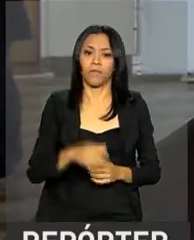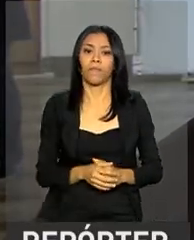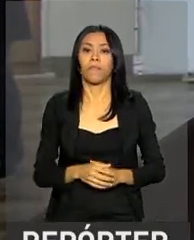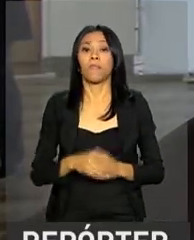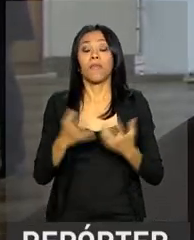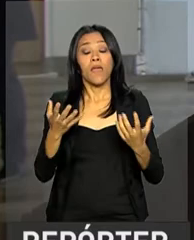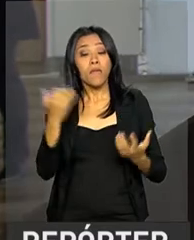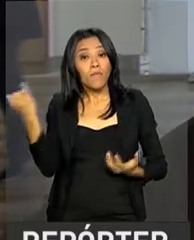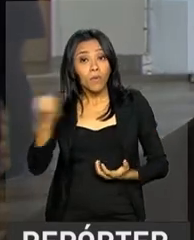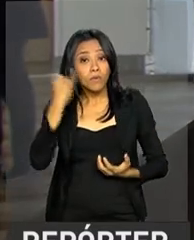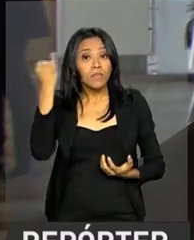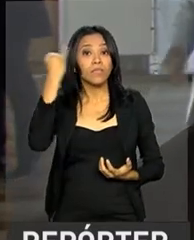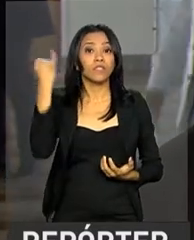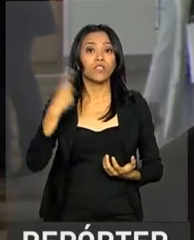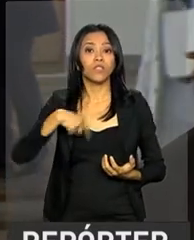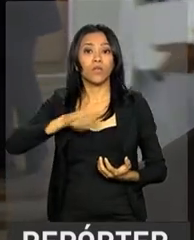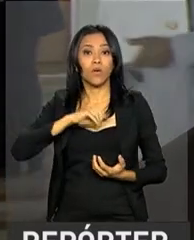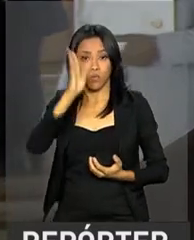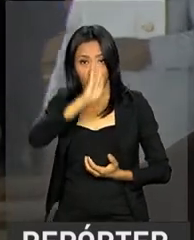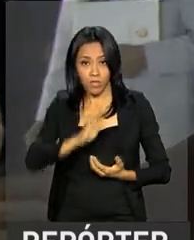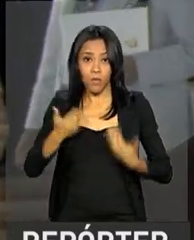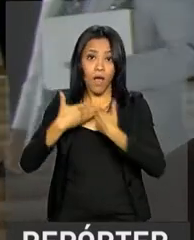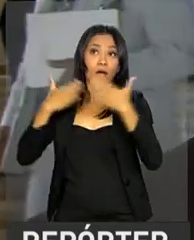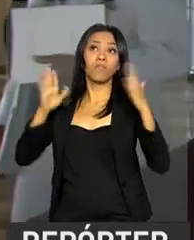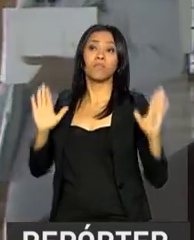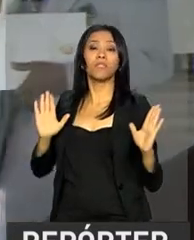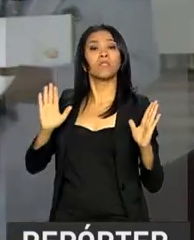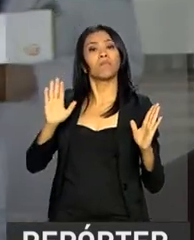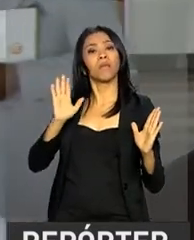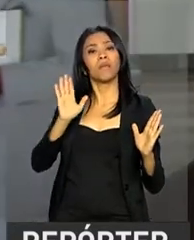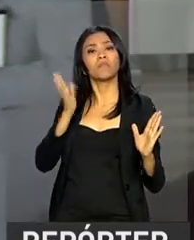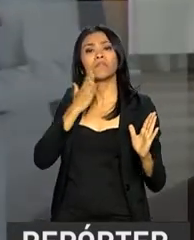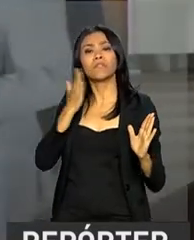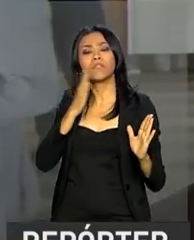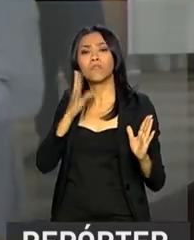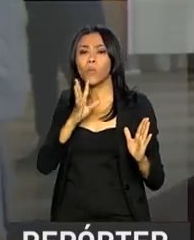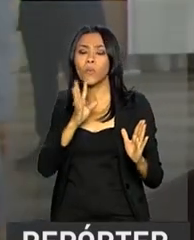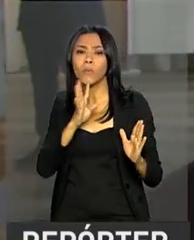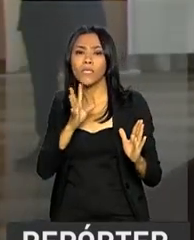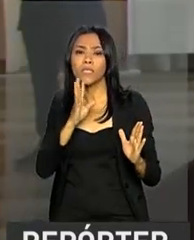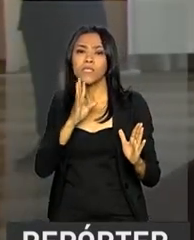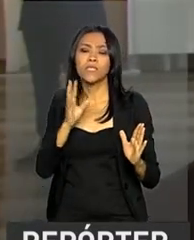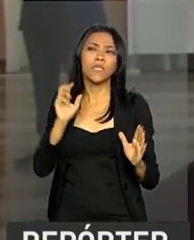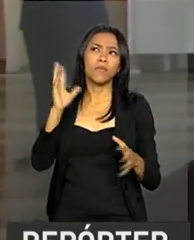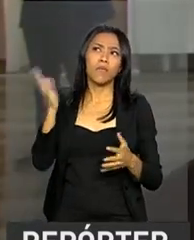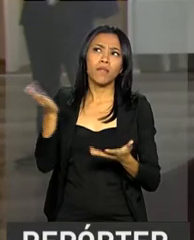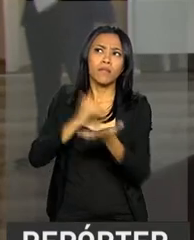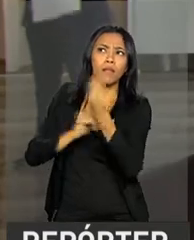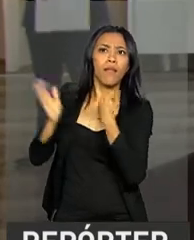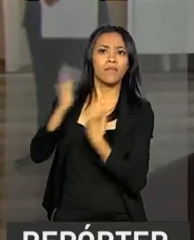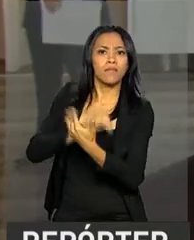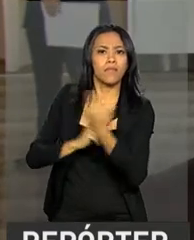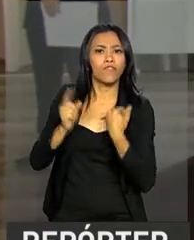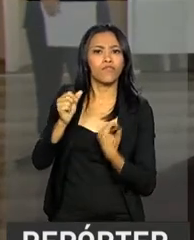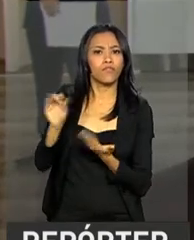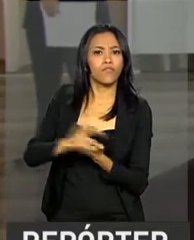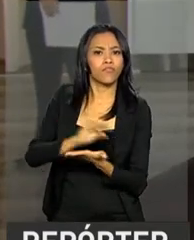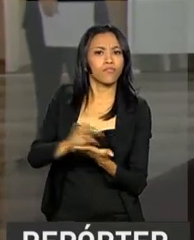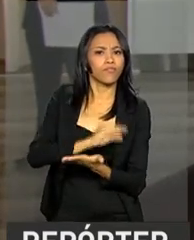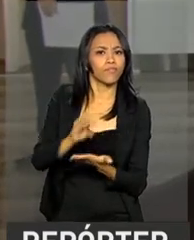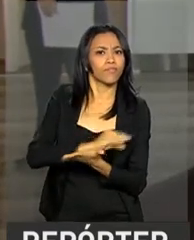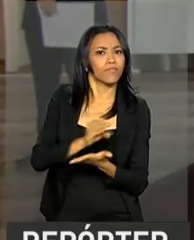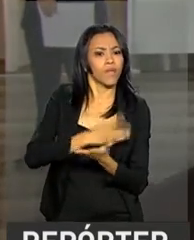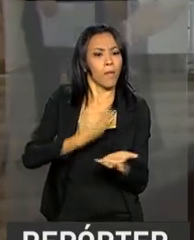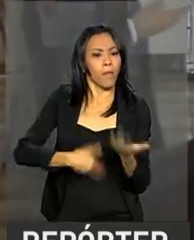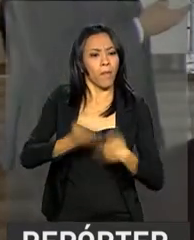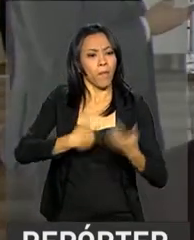pontes portas pra poder conhecer o investidor externo para trazer capital pra gente aumentar nossa produção e